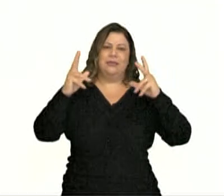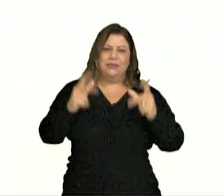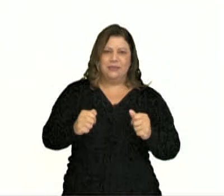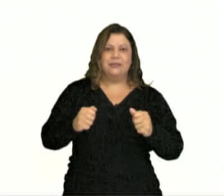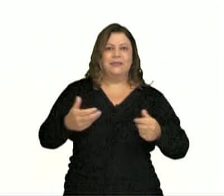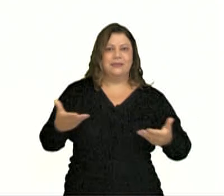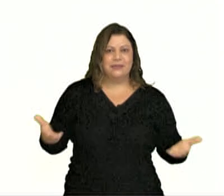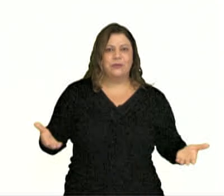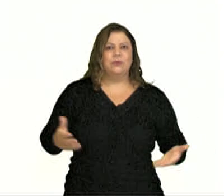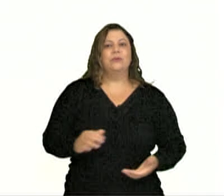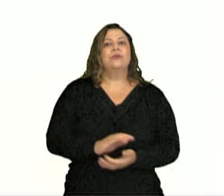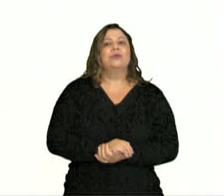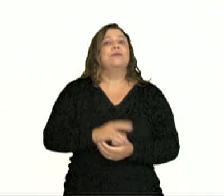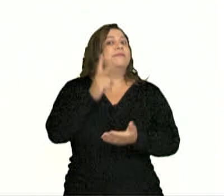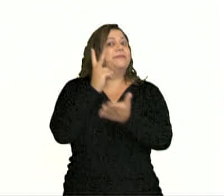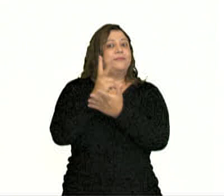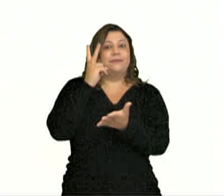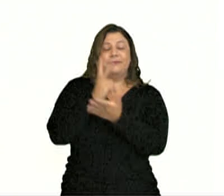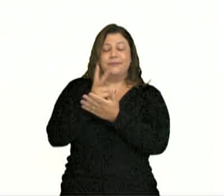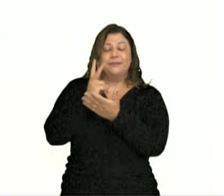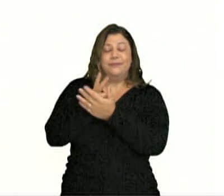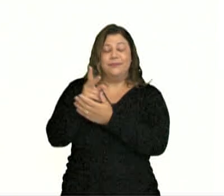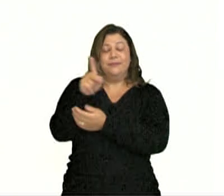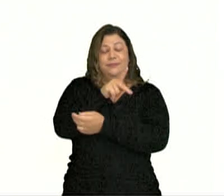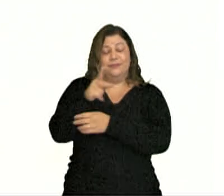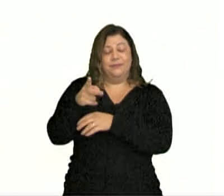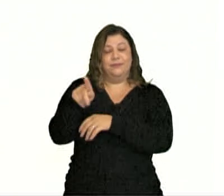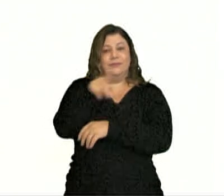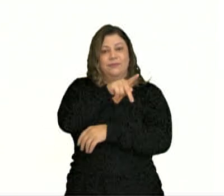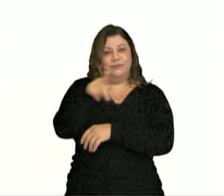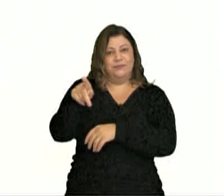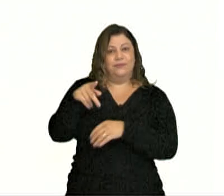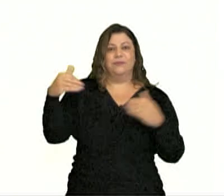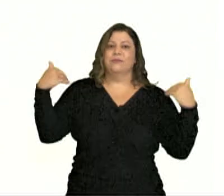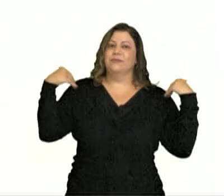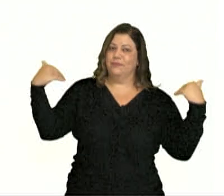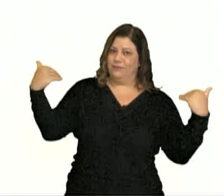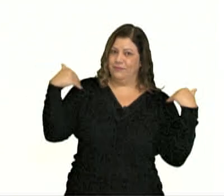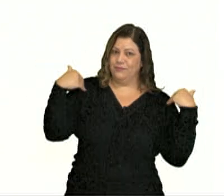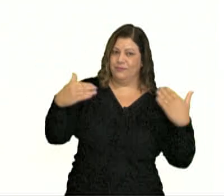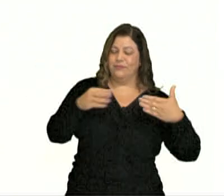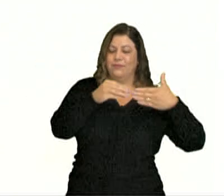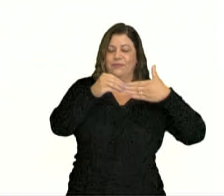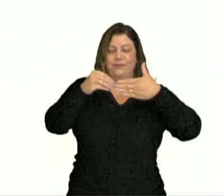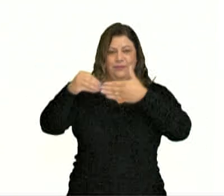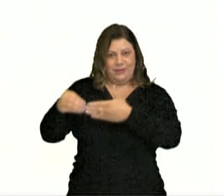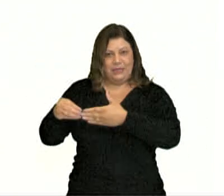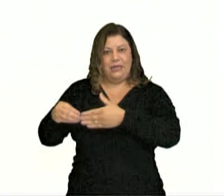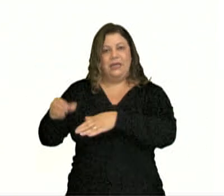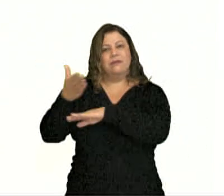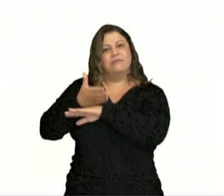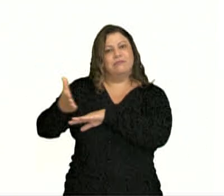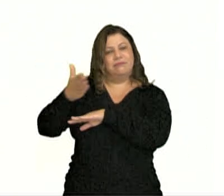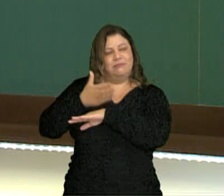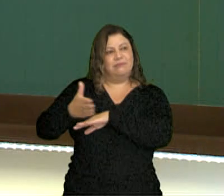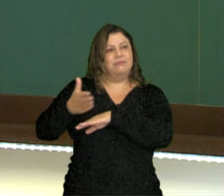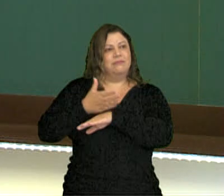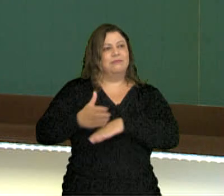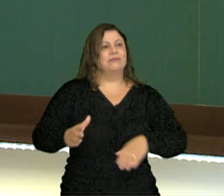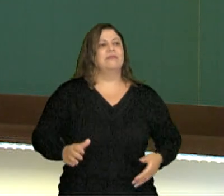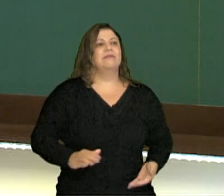Então procure sempre esse profissional, esse professor de educação física que vai te orientar durante essas práticas.